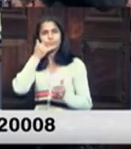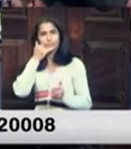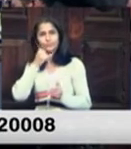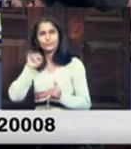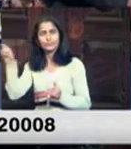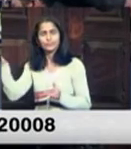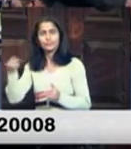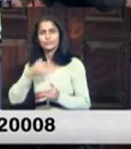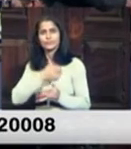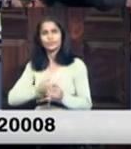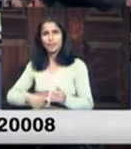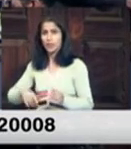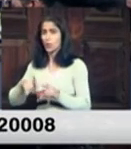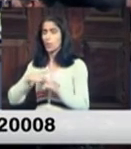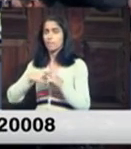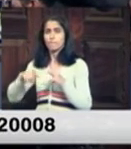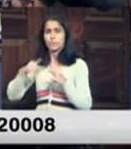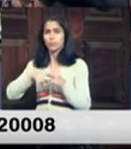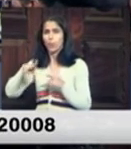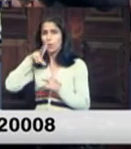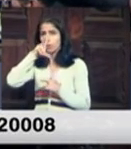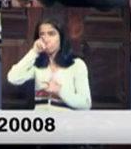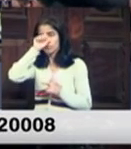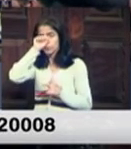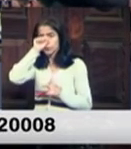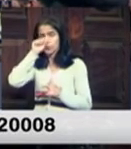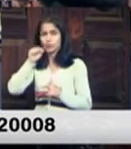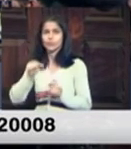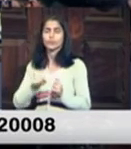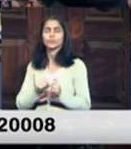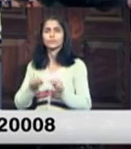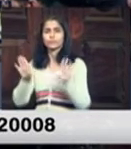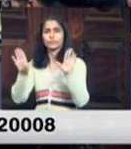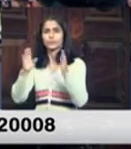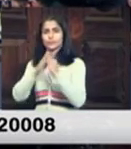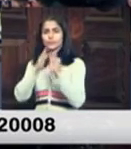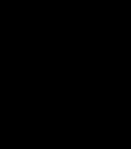é uma questão grave, gravíssima, fechando escolas no estado do Rio de Janeiro.